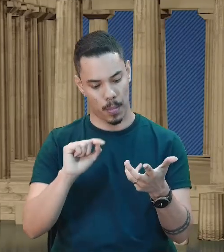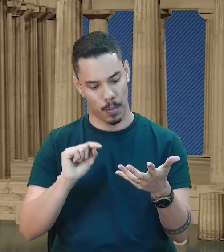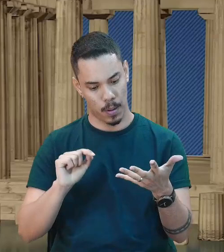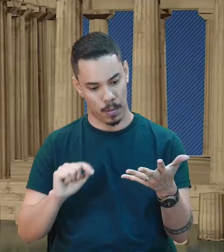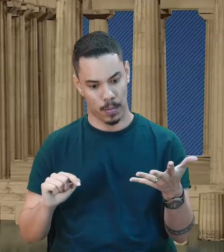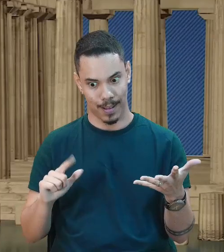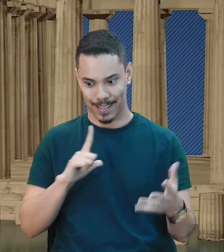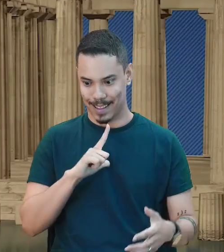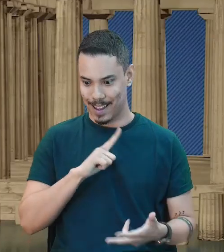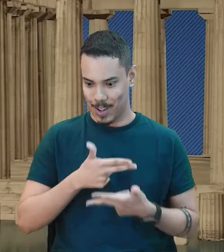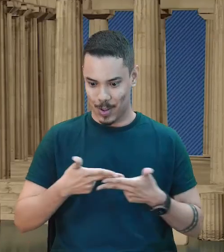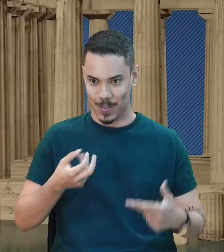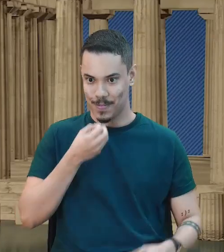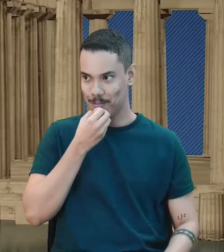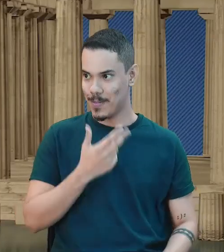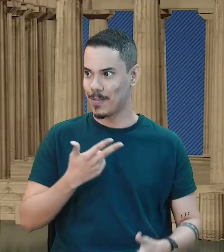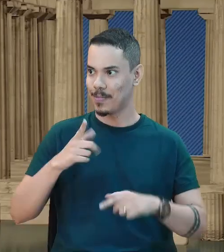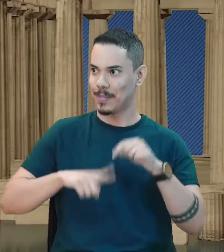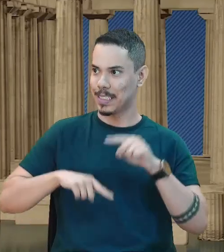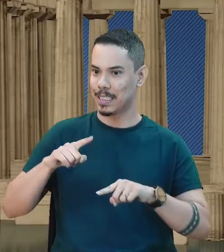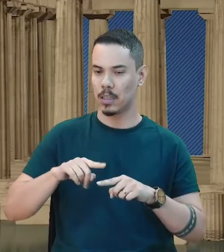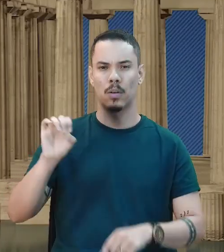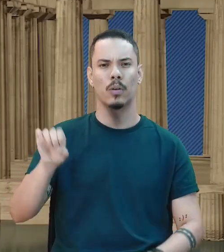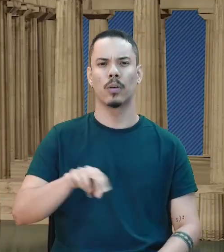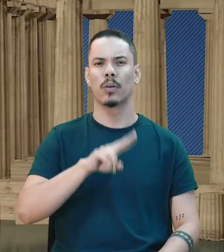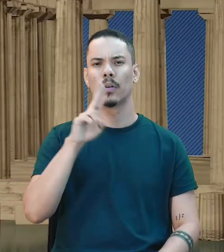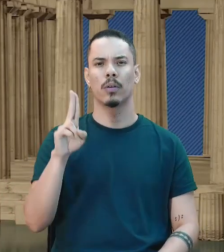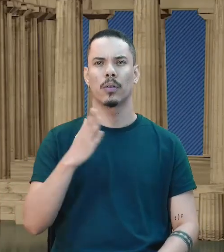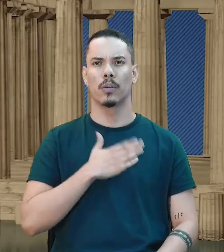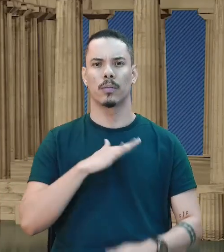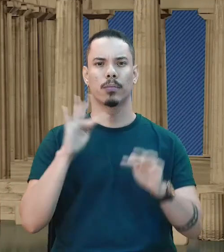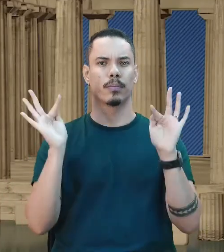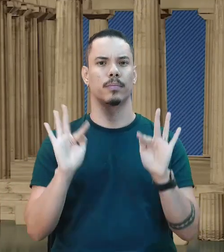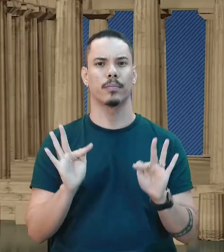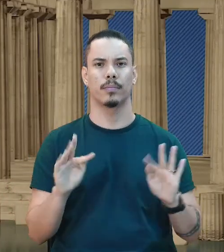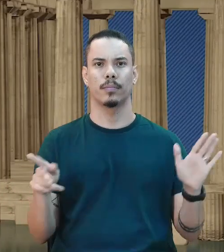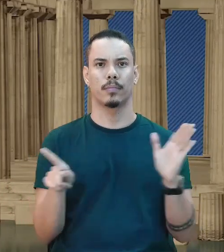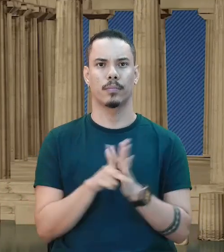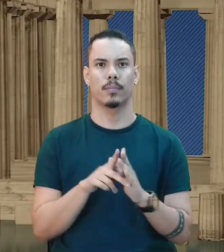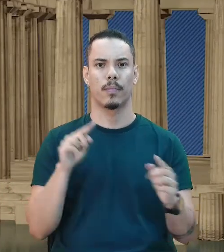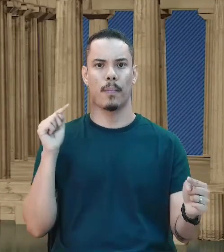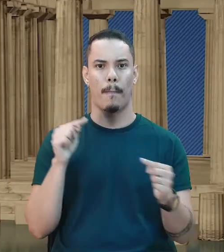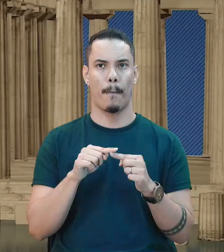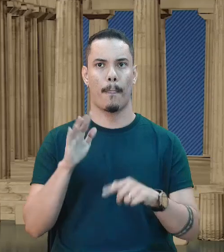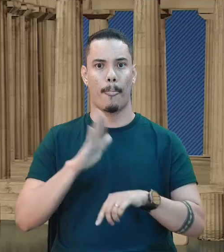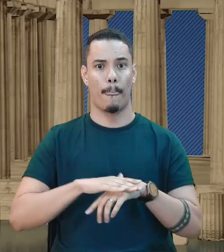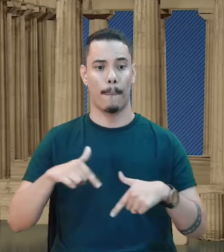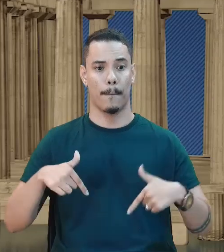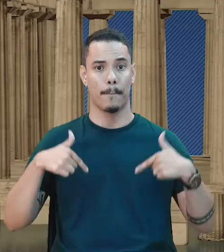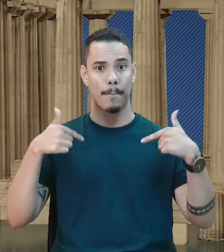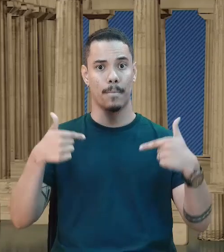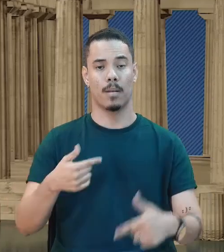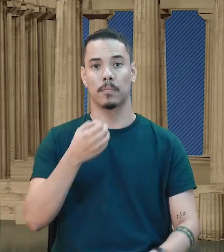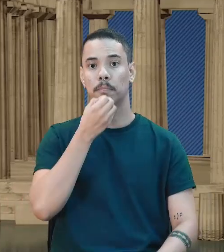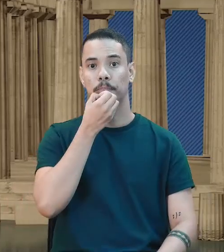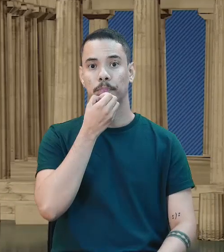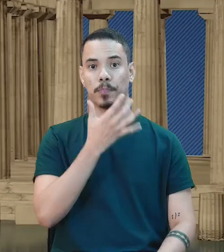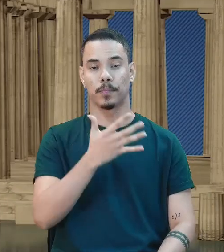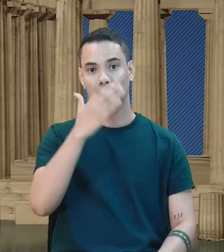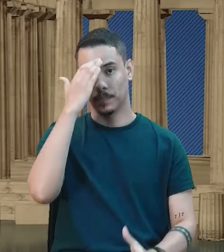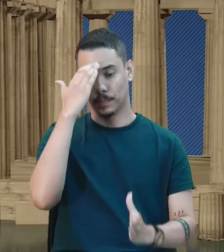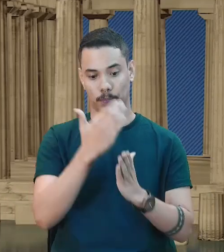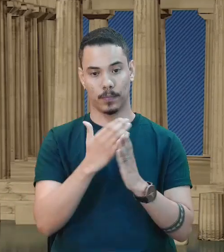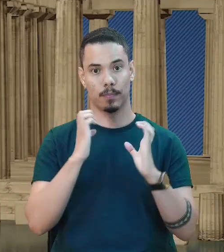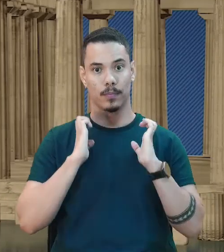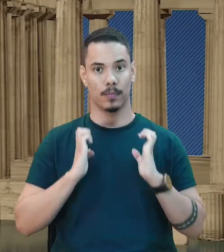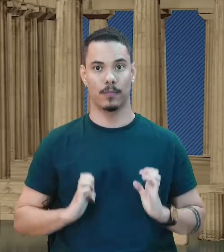possuir bens materiais? Ou a minha felicidade está em agir bem, seguindo os princípios